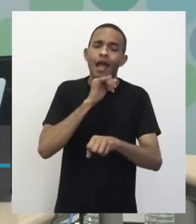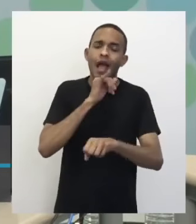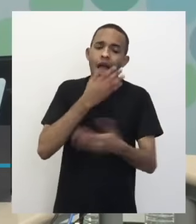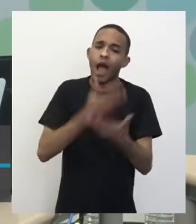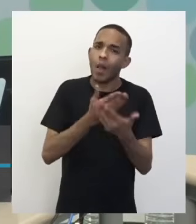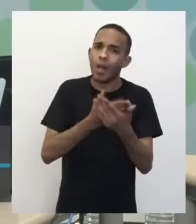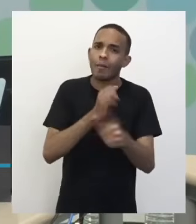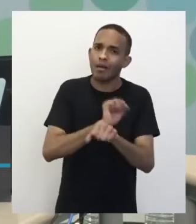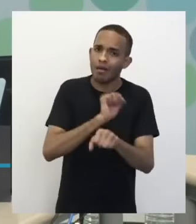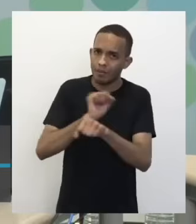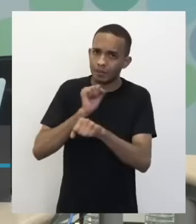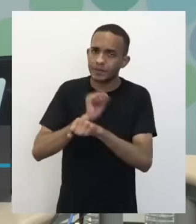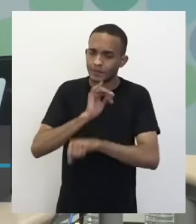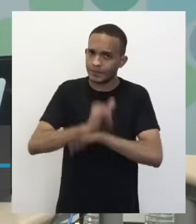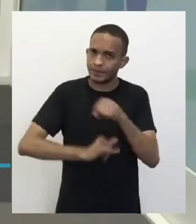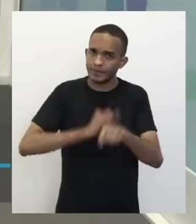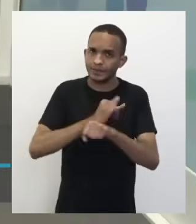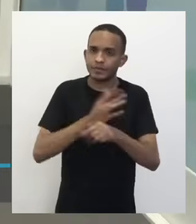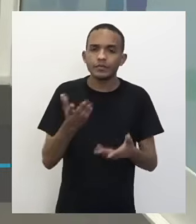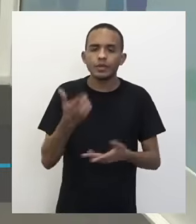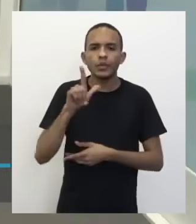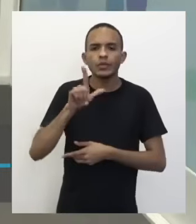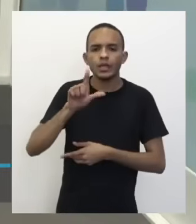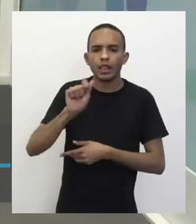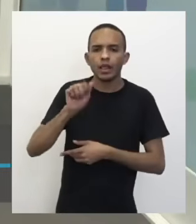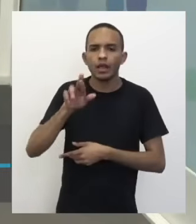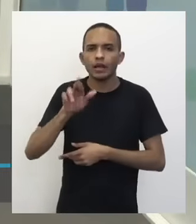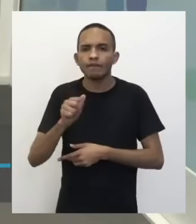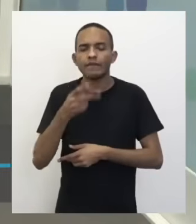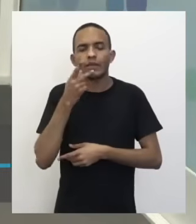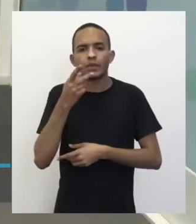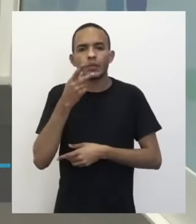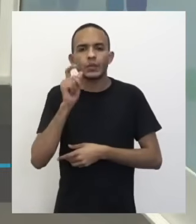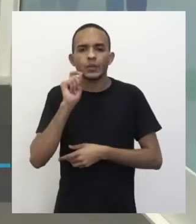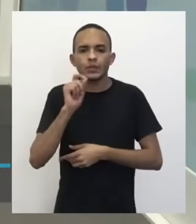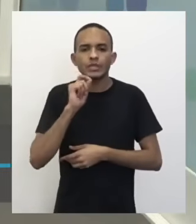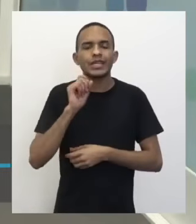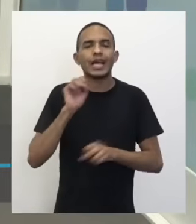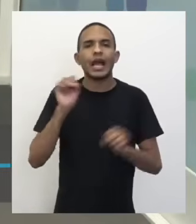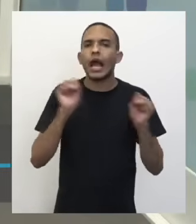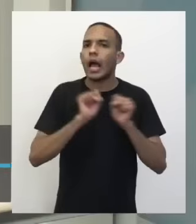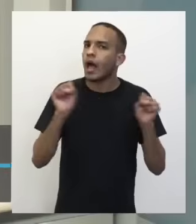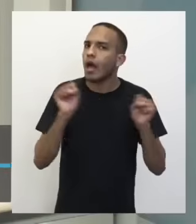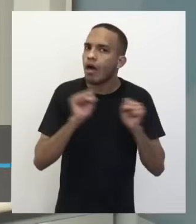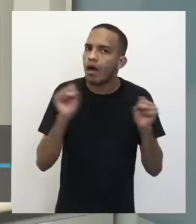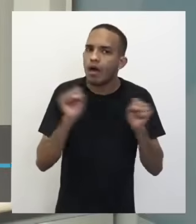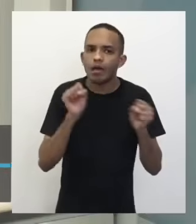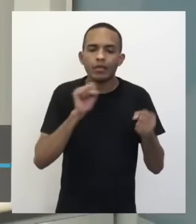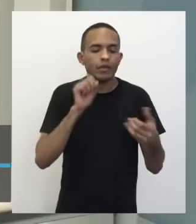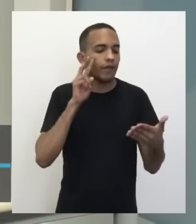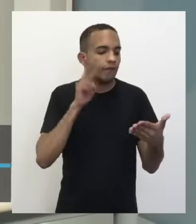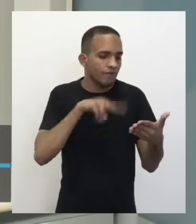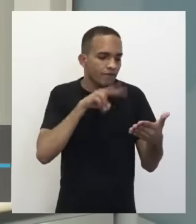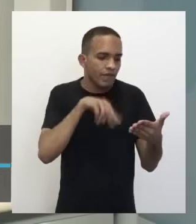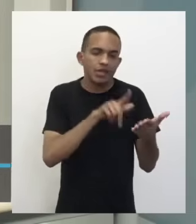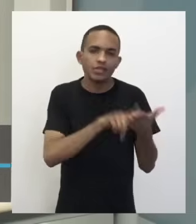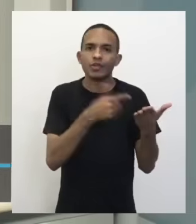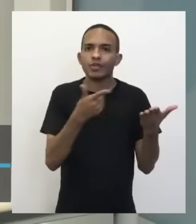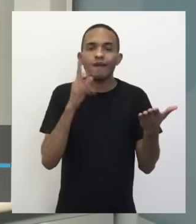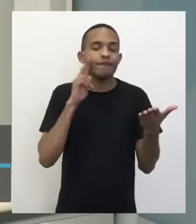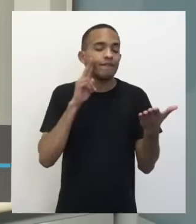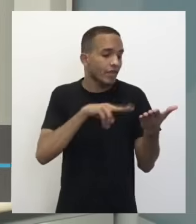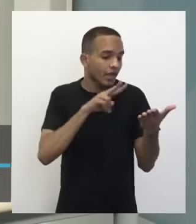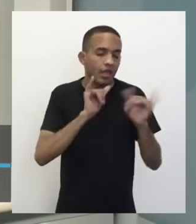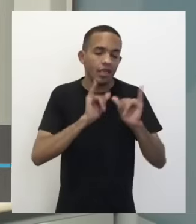por favor. Então, A Lara, deixa eu colocar essa Lara. A Lara colocou que ela adora ver jornal, ver as notícias. Ela